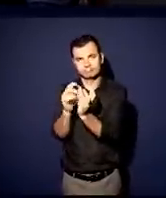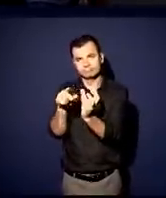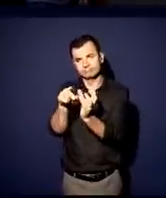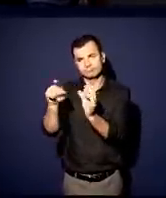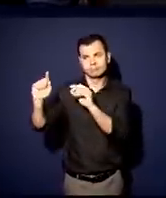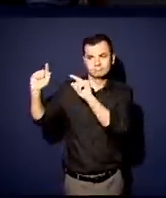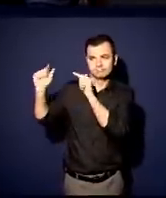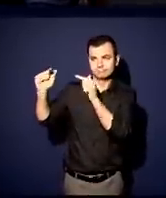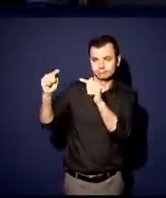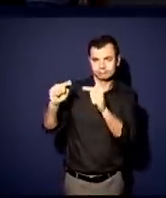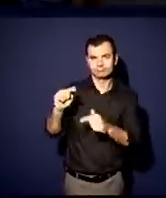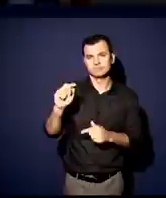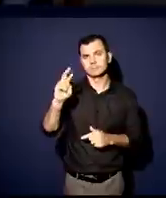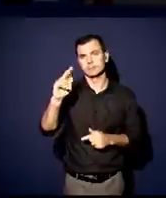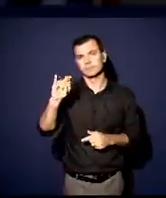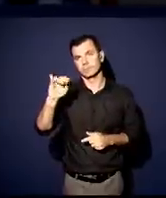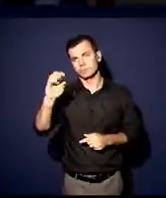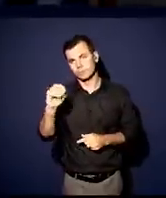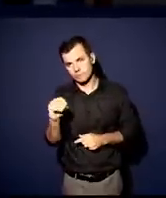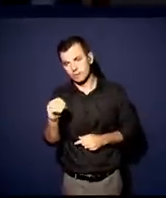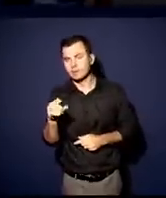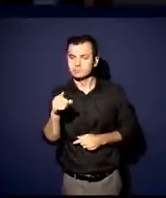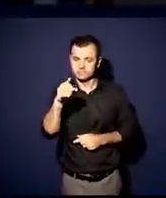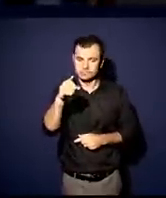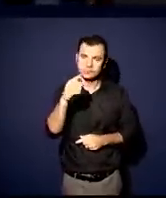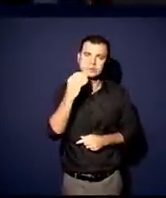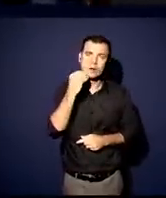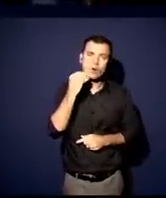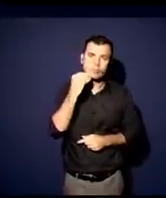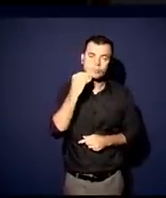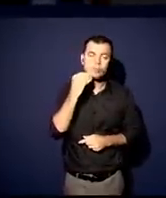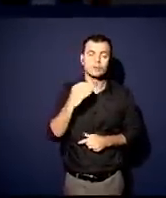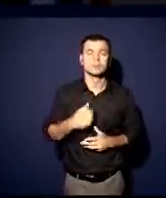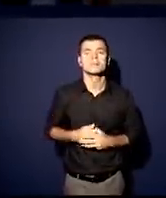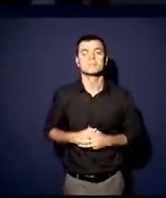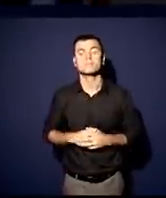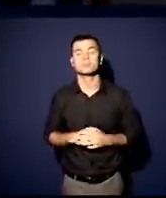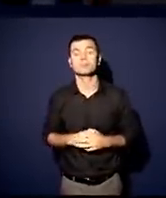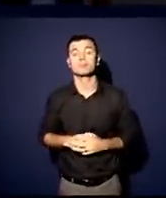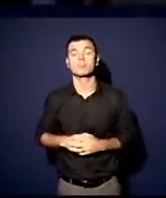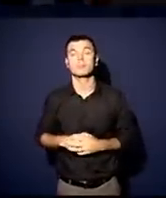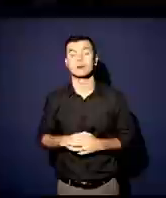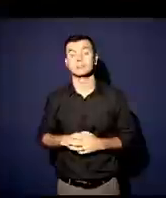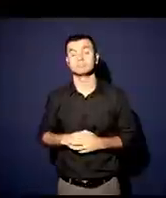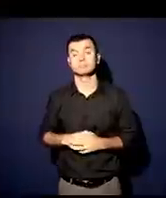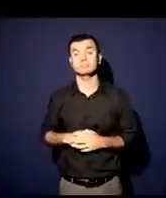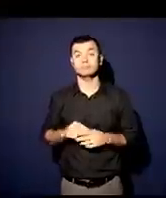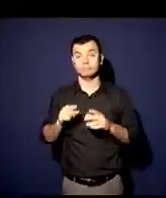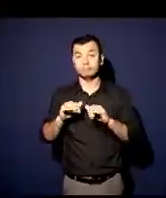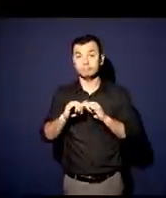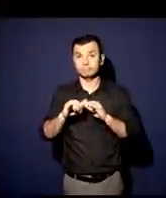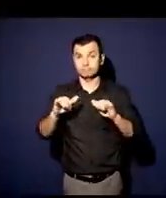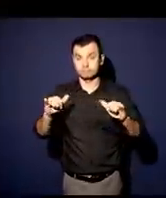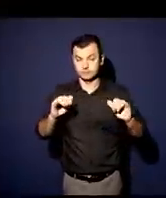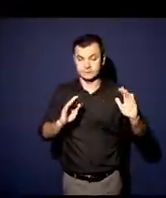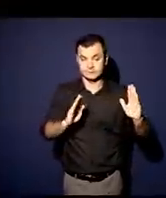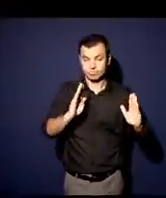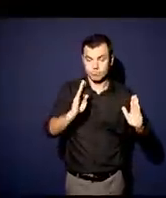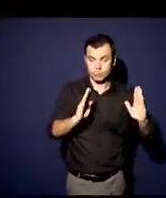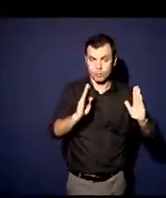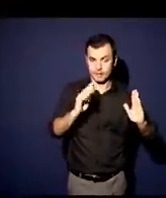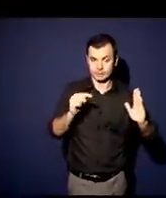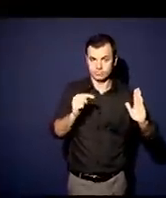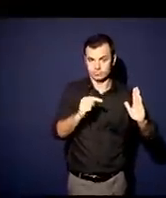com o Rogério, com o Stolberg, de você, obviamente. E eu vou te dizer, quando você falou que é um momento